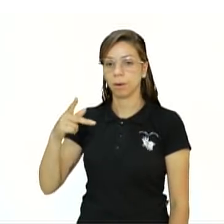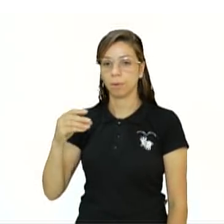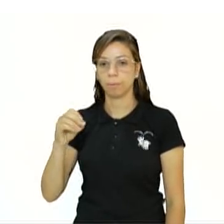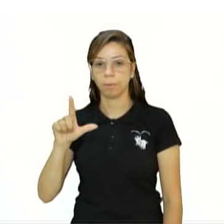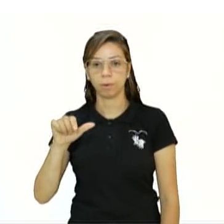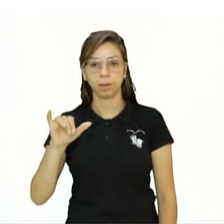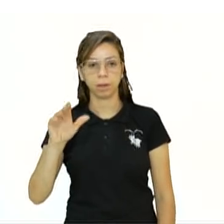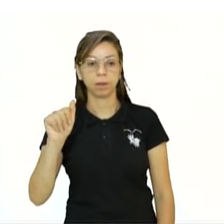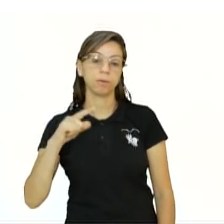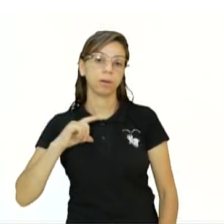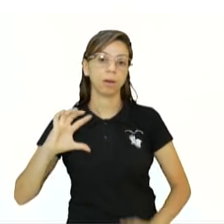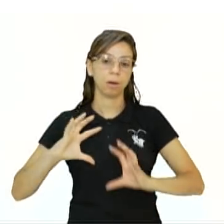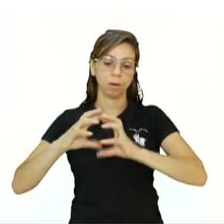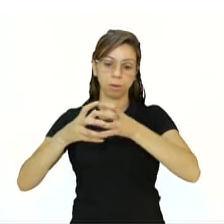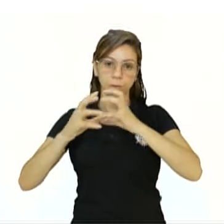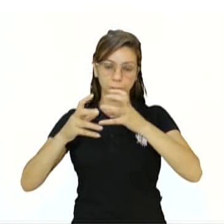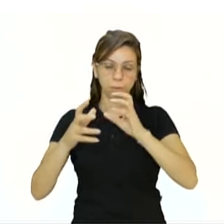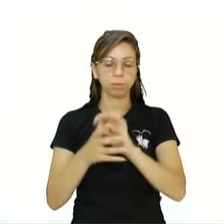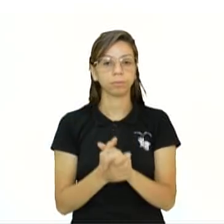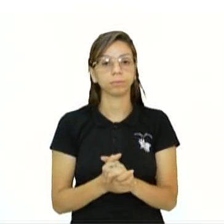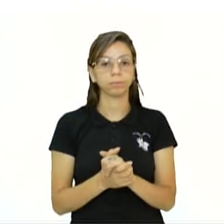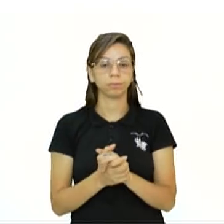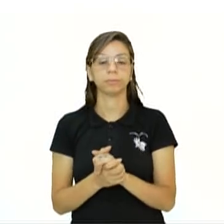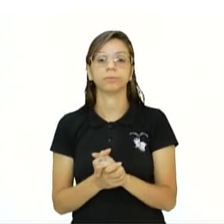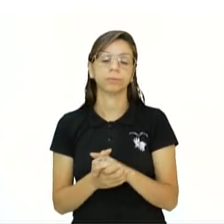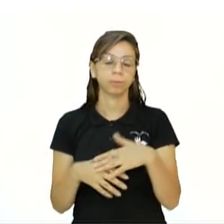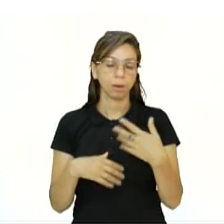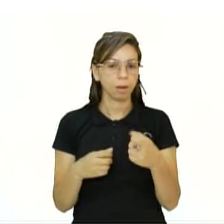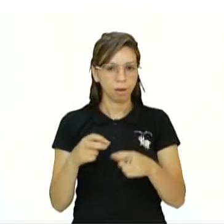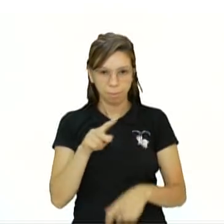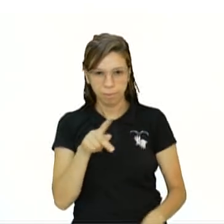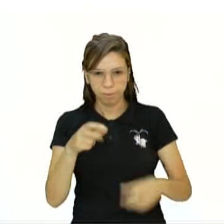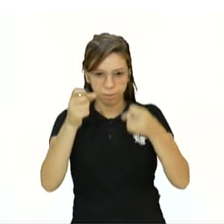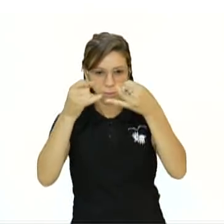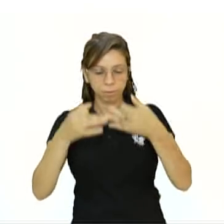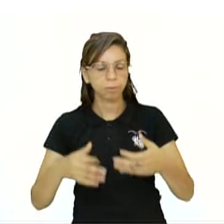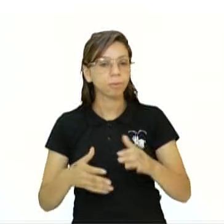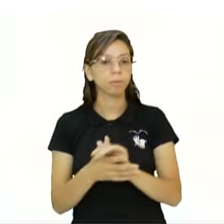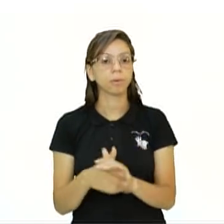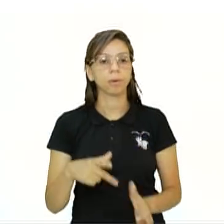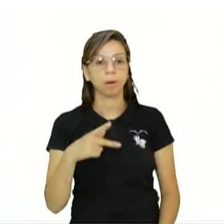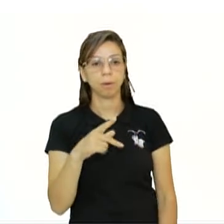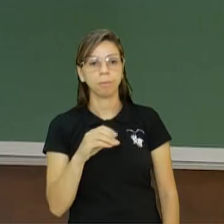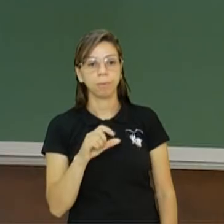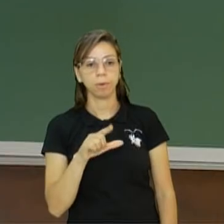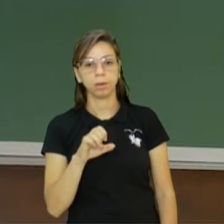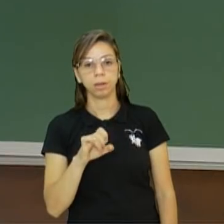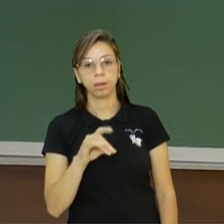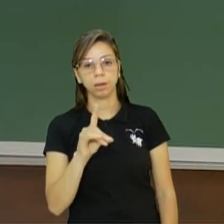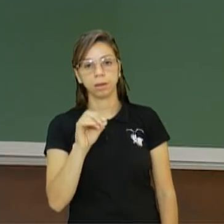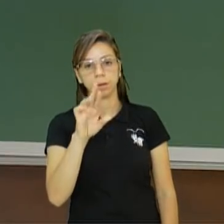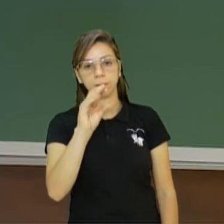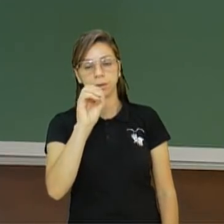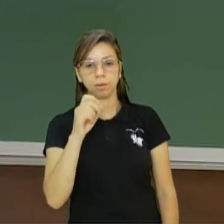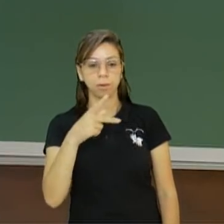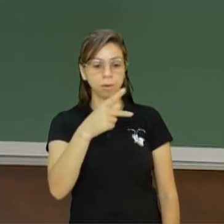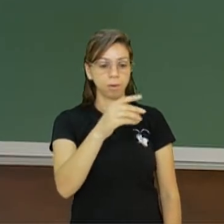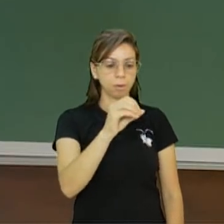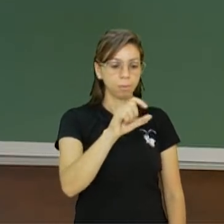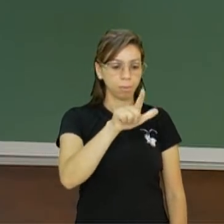corpos redondos. Então, lembram que a prof explicou na outra aula o que são os poliedros?